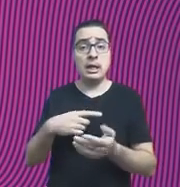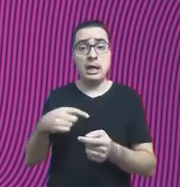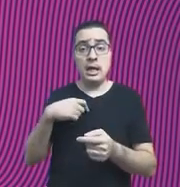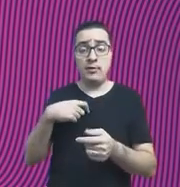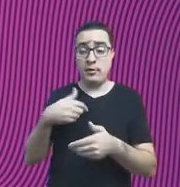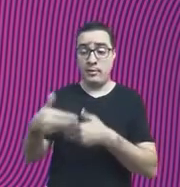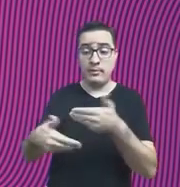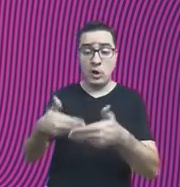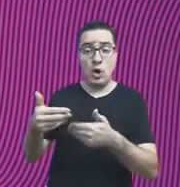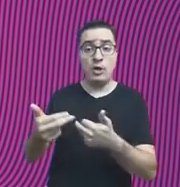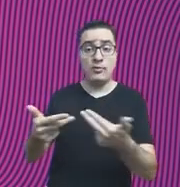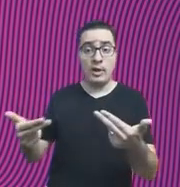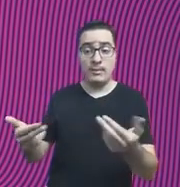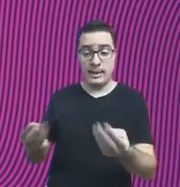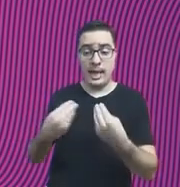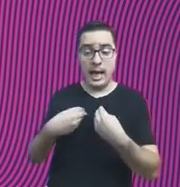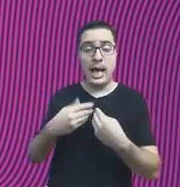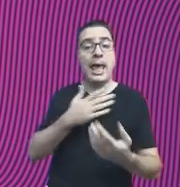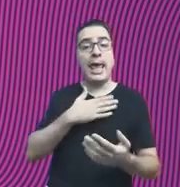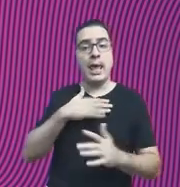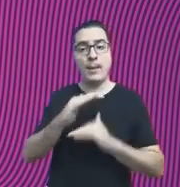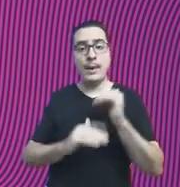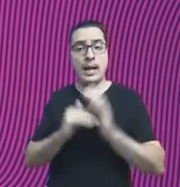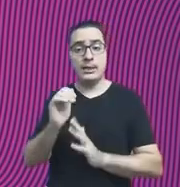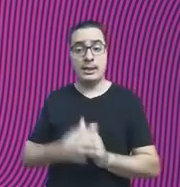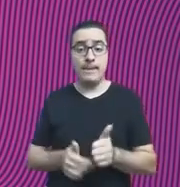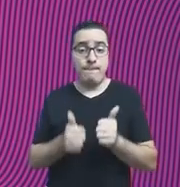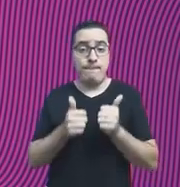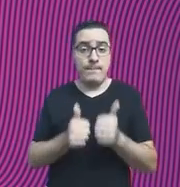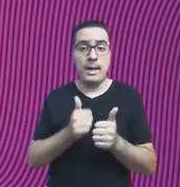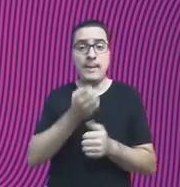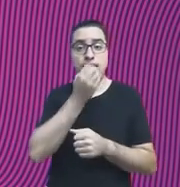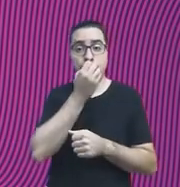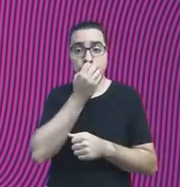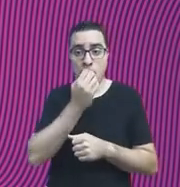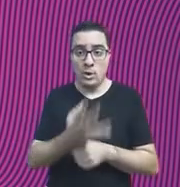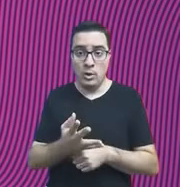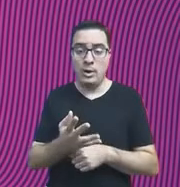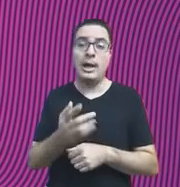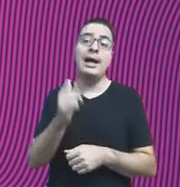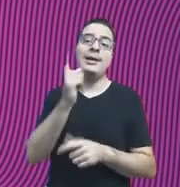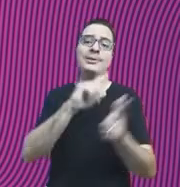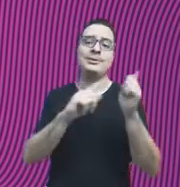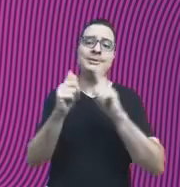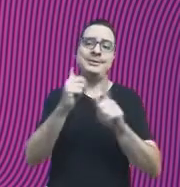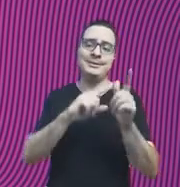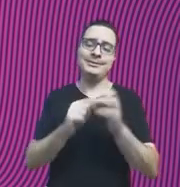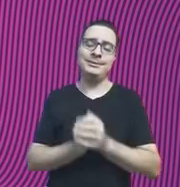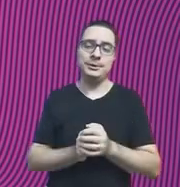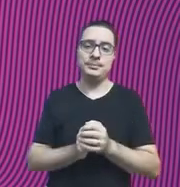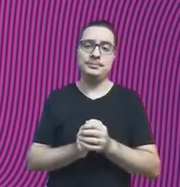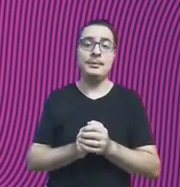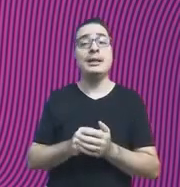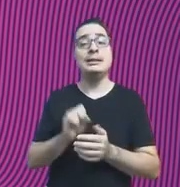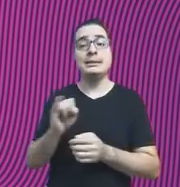cima das práticas que eu automaticamente vou cumprir se eu me associar a esse programa. Isso vai